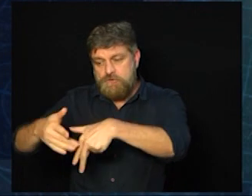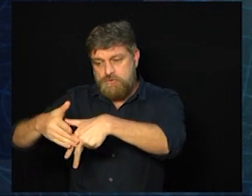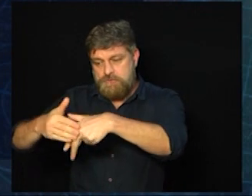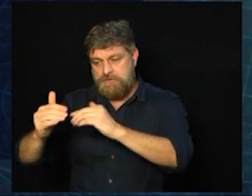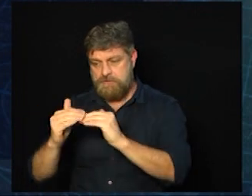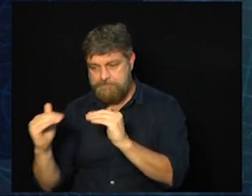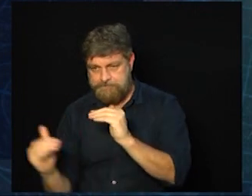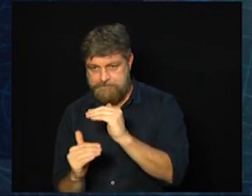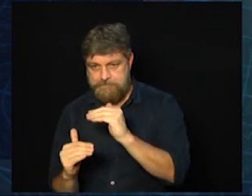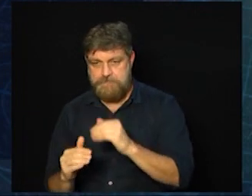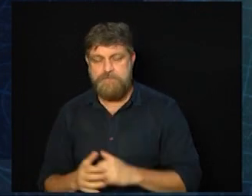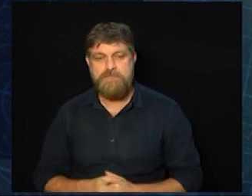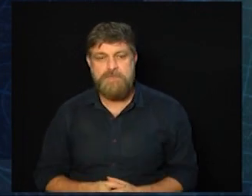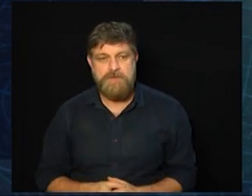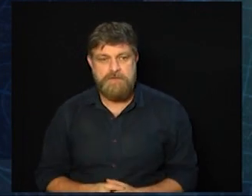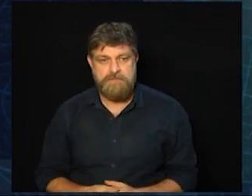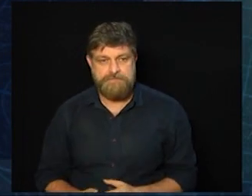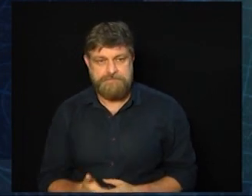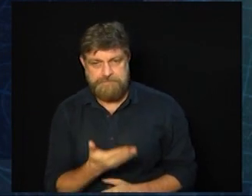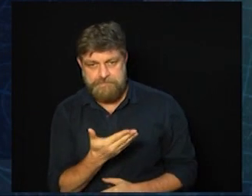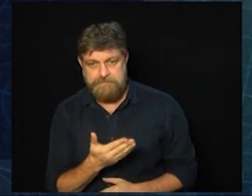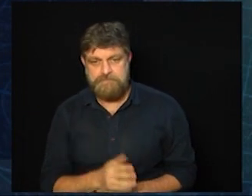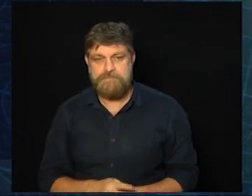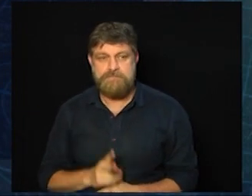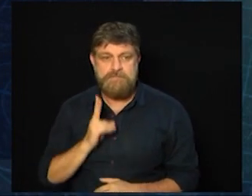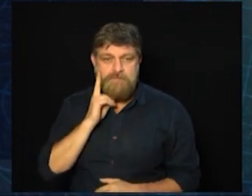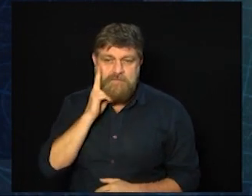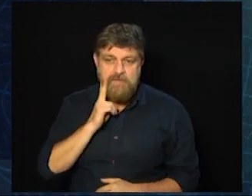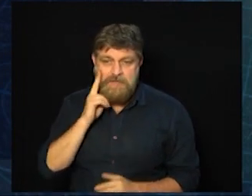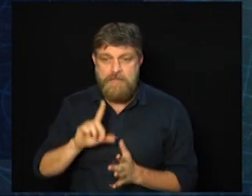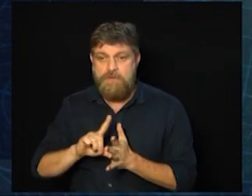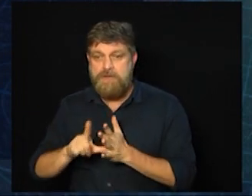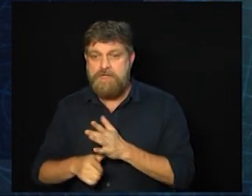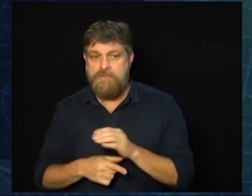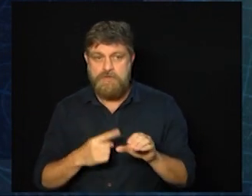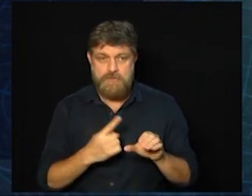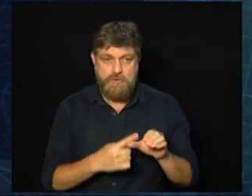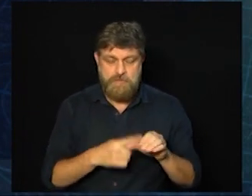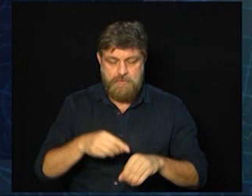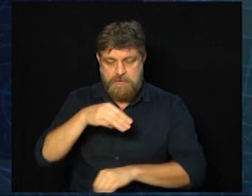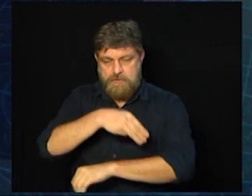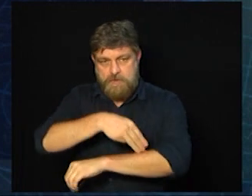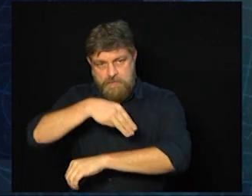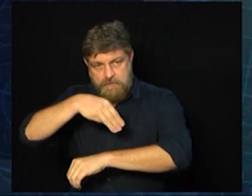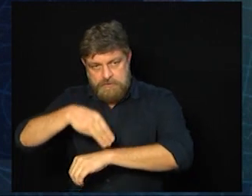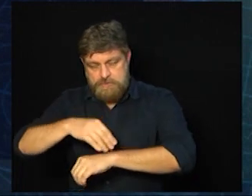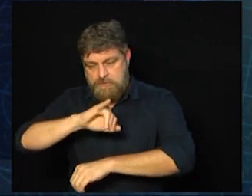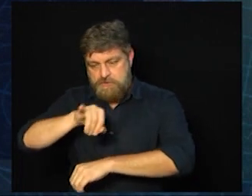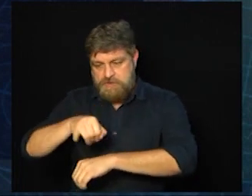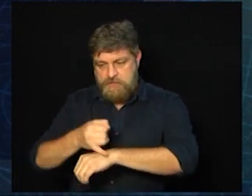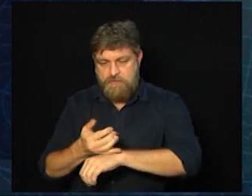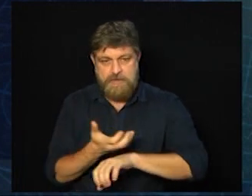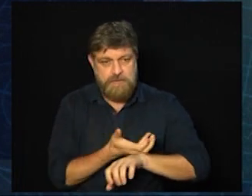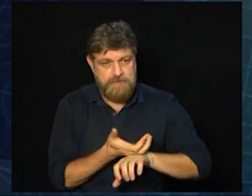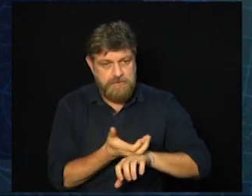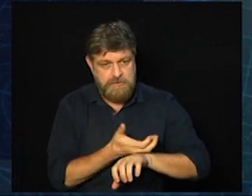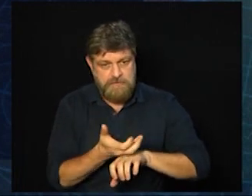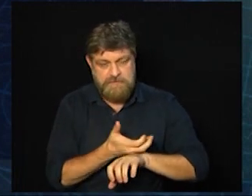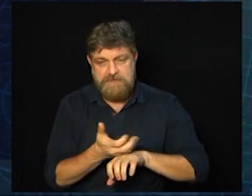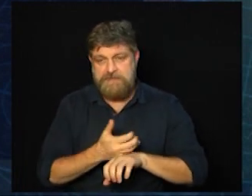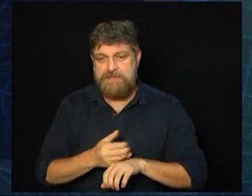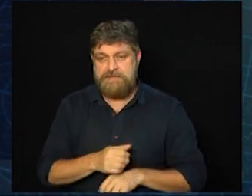da covid-19 na RMC Vinhedo na sequência Cosmópolis Monte Mor Jaguariúna Nova Odessa